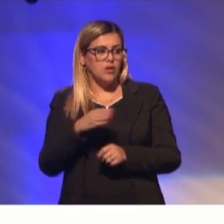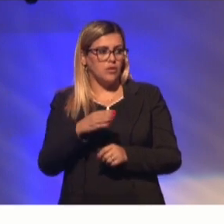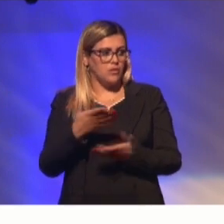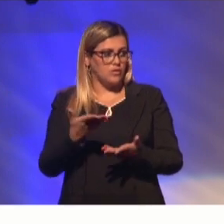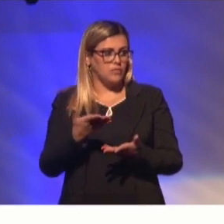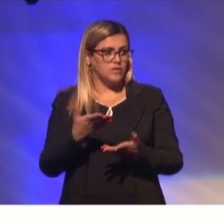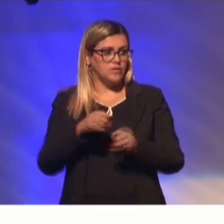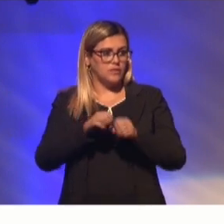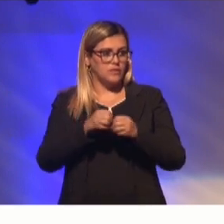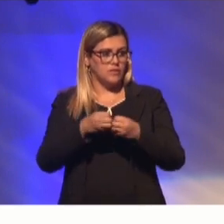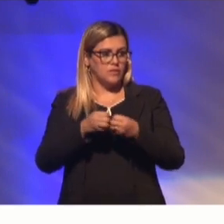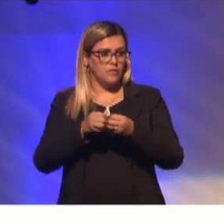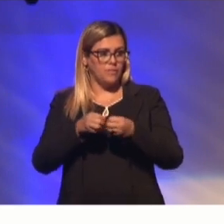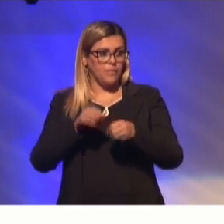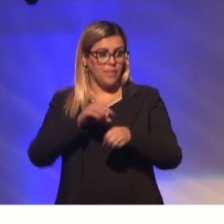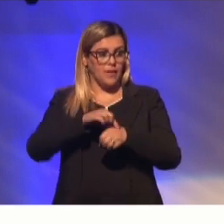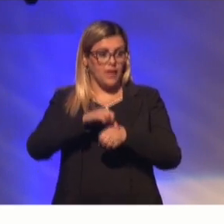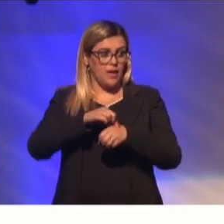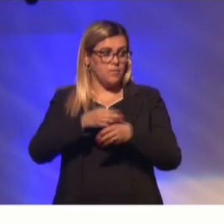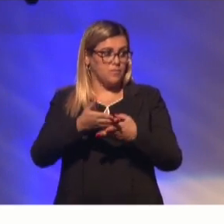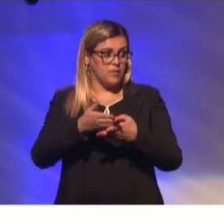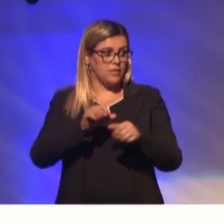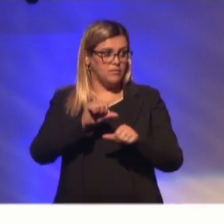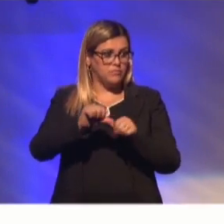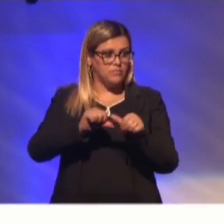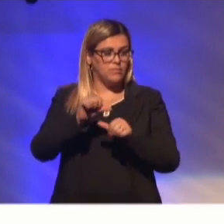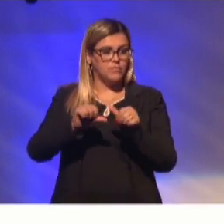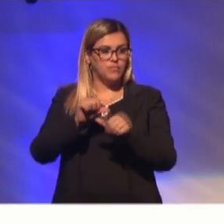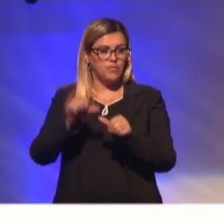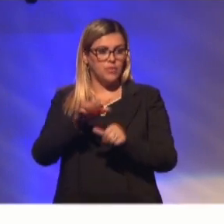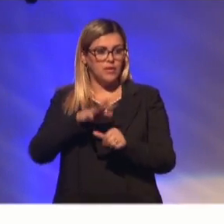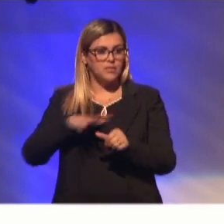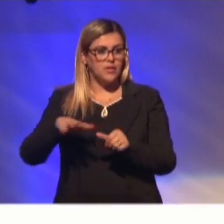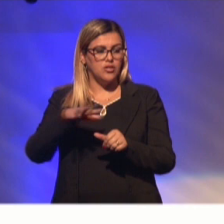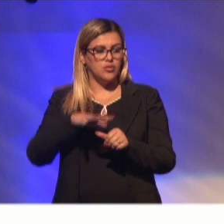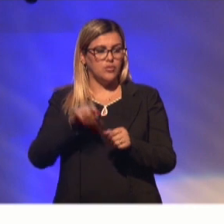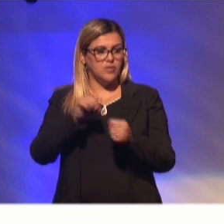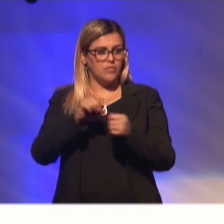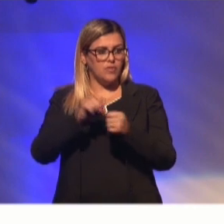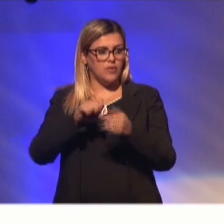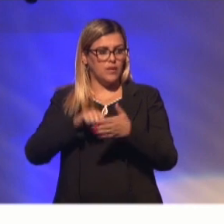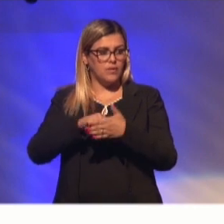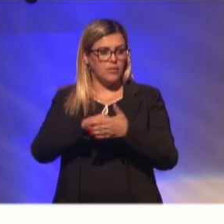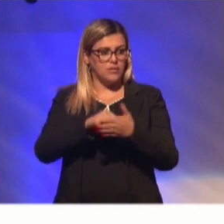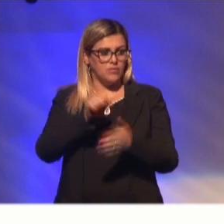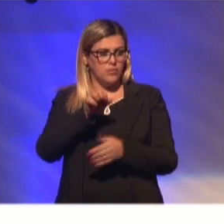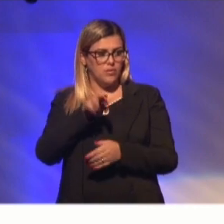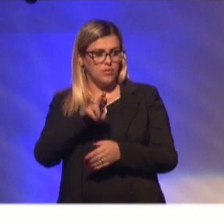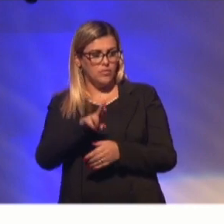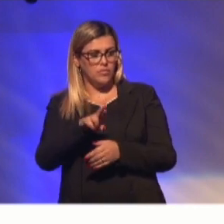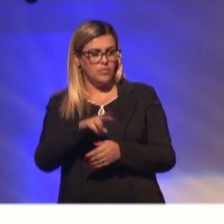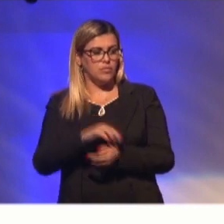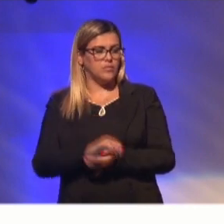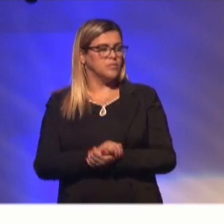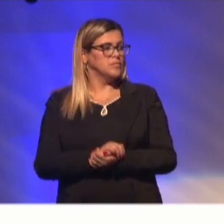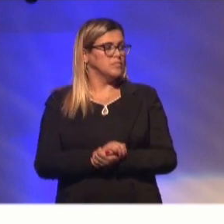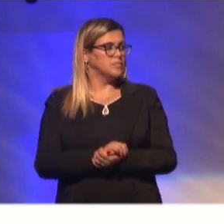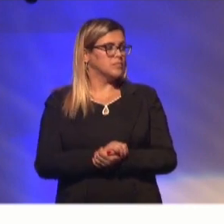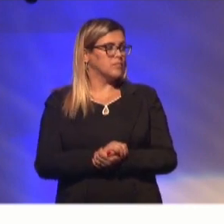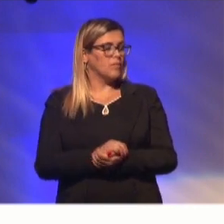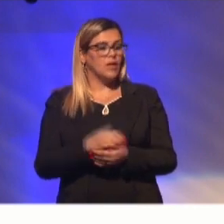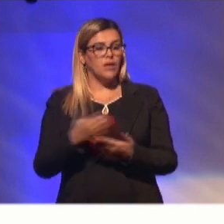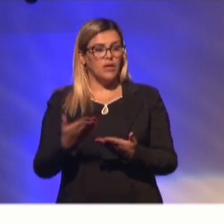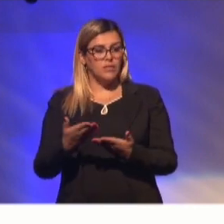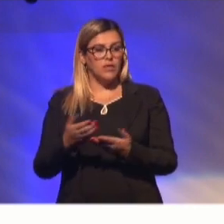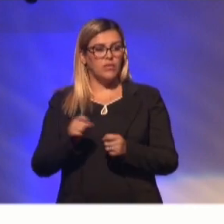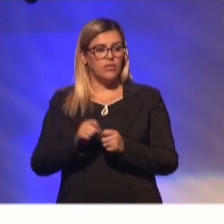novas vascularizações, novos tecidos vasculares ali na região onde está sendo aplicado as ondas de choque.